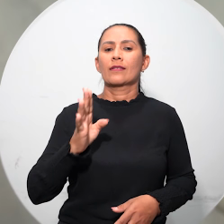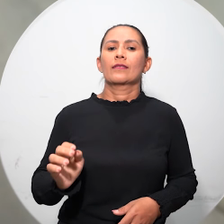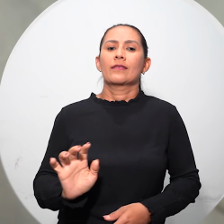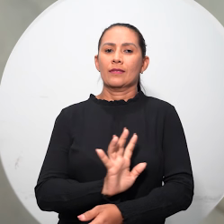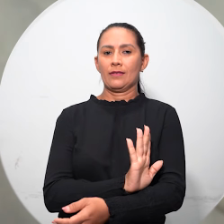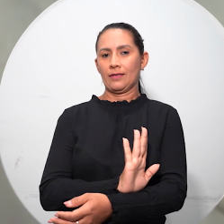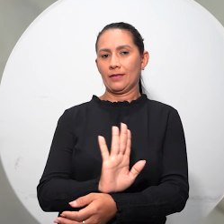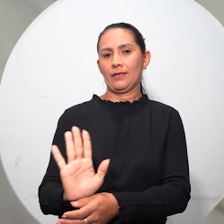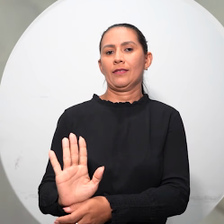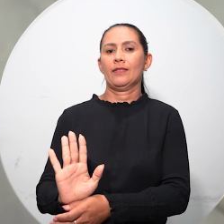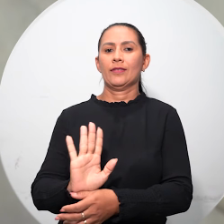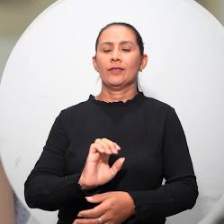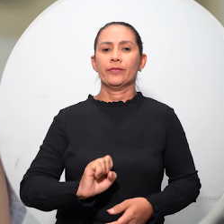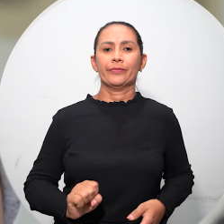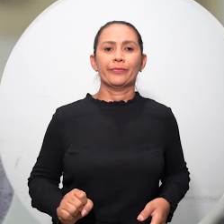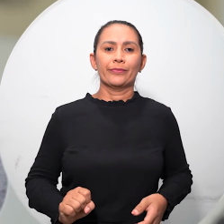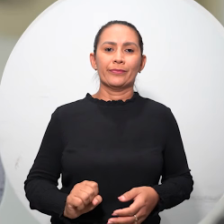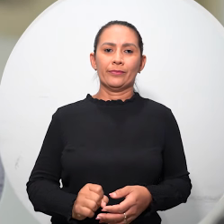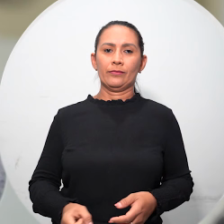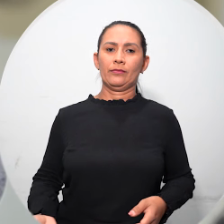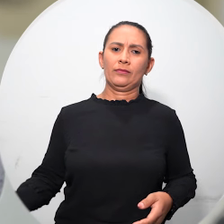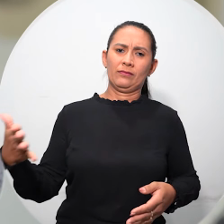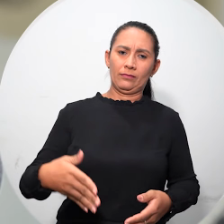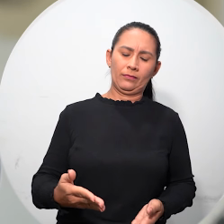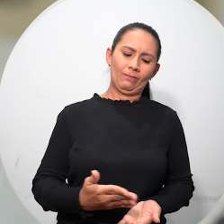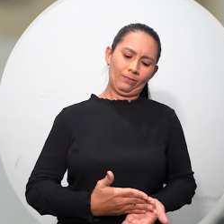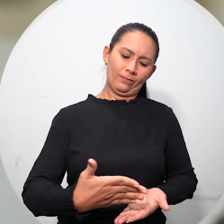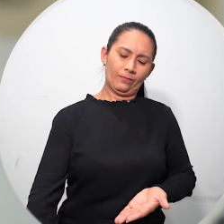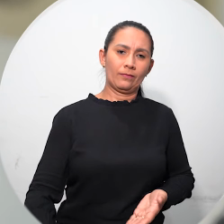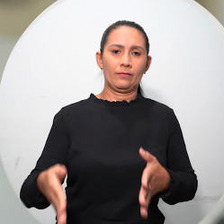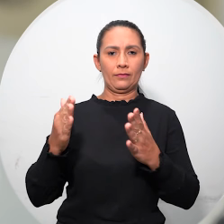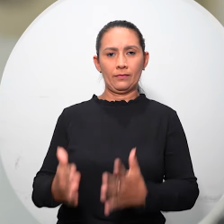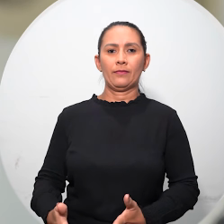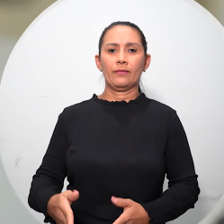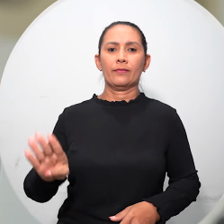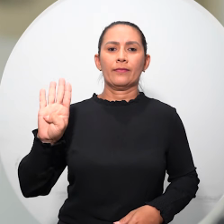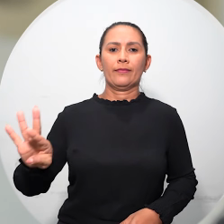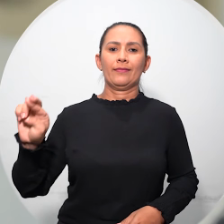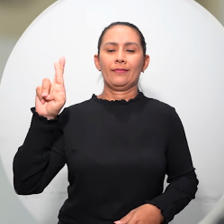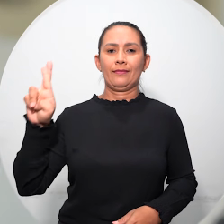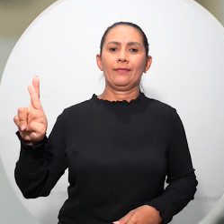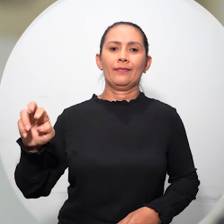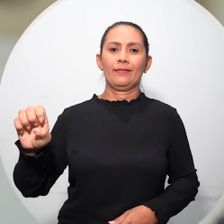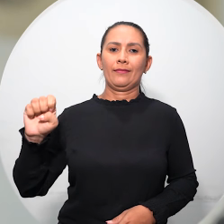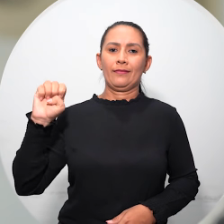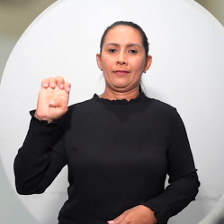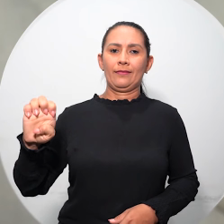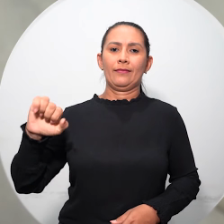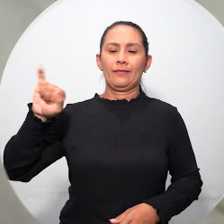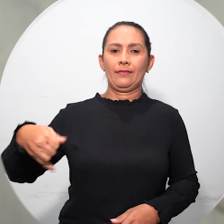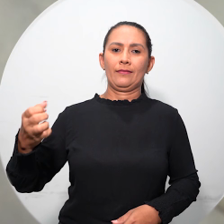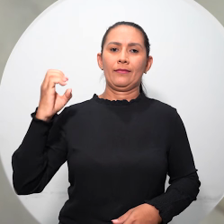digo que é o tempo que a gente era feliz, não sabia, né? O pai chegava, quando era para montar a máquina, aquele alvoroço da